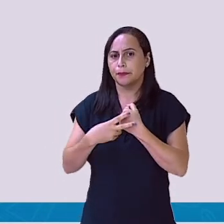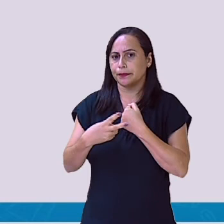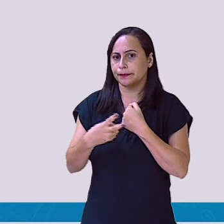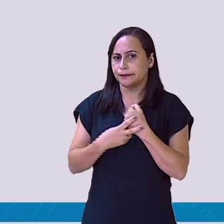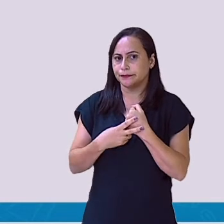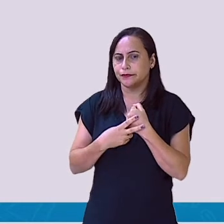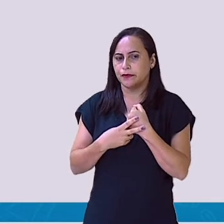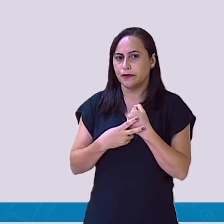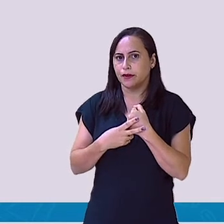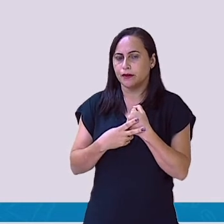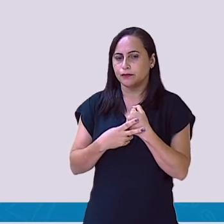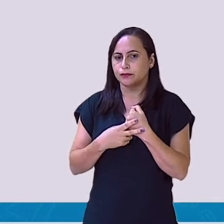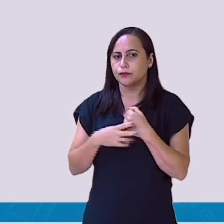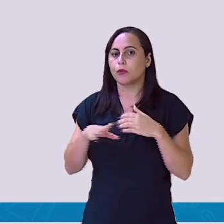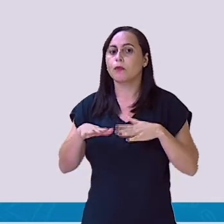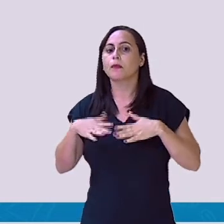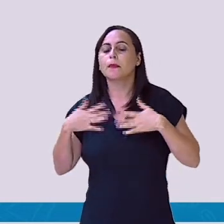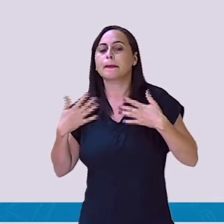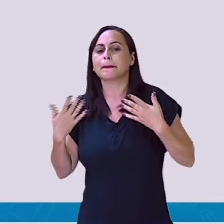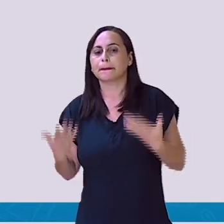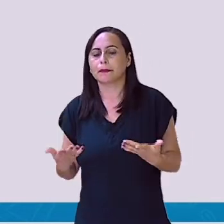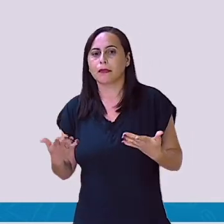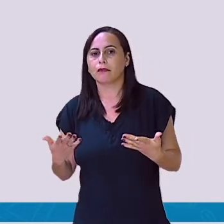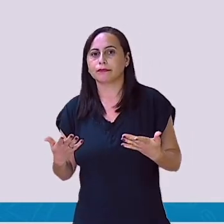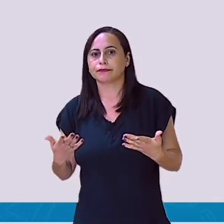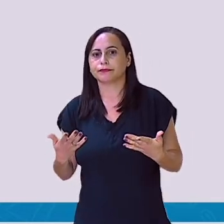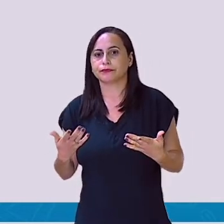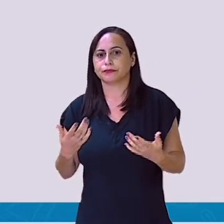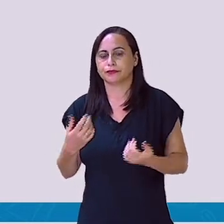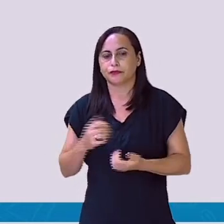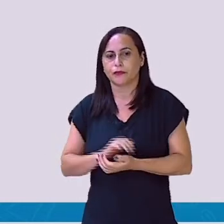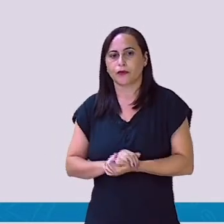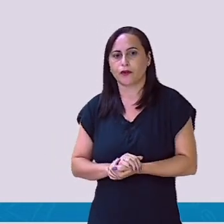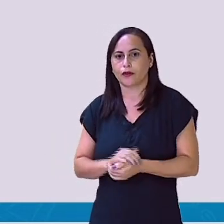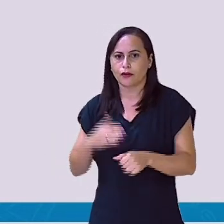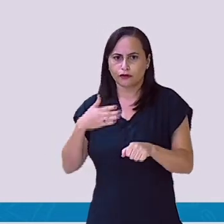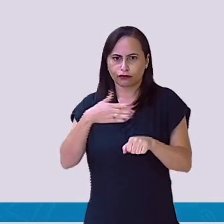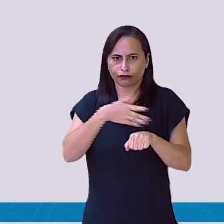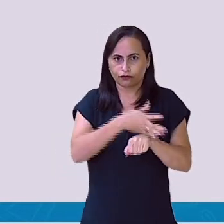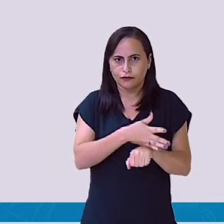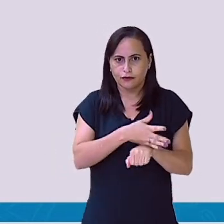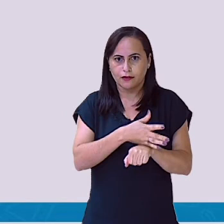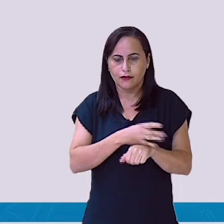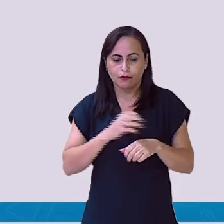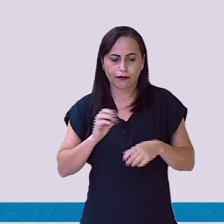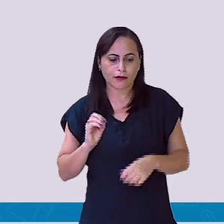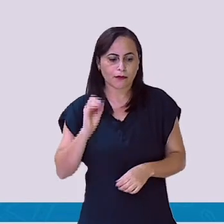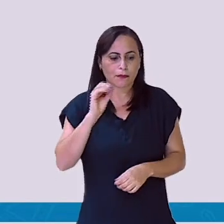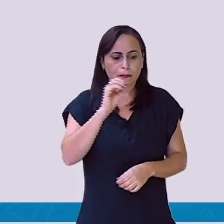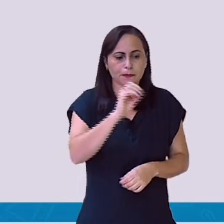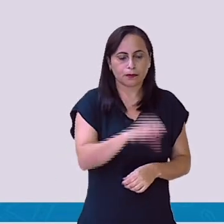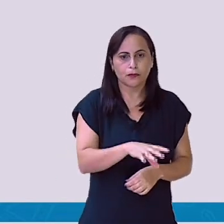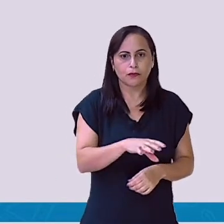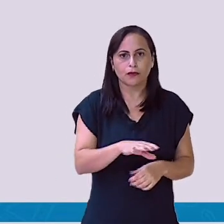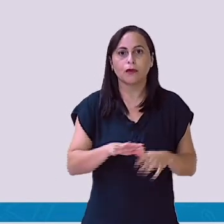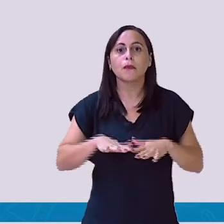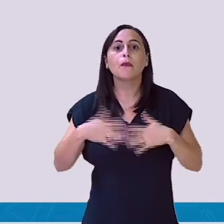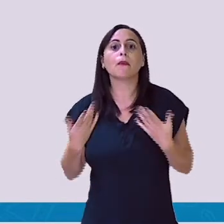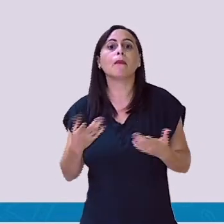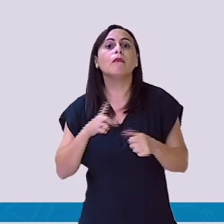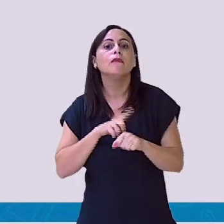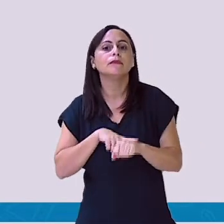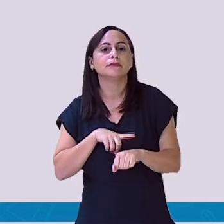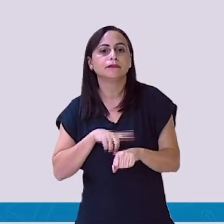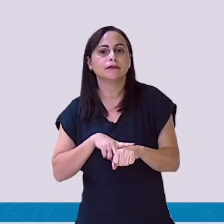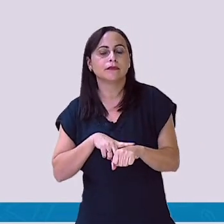Os verbos que estão sublinhados lá. Cheguei, coloquei. Em que tempo que eles se encontram? No tempo